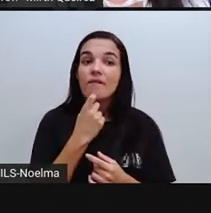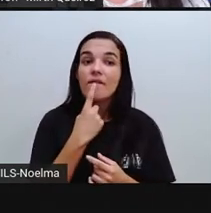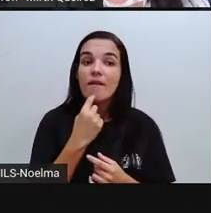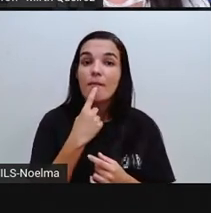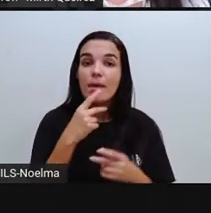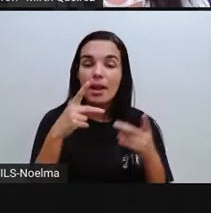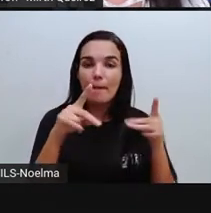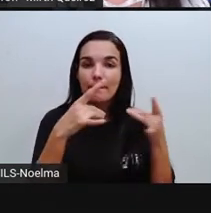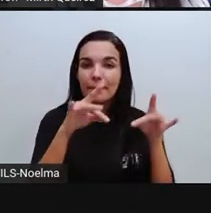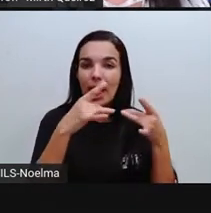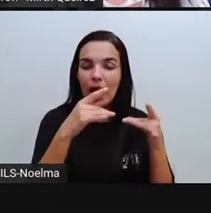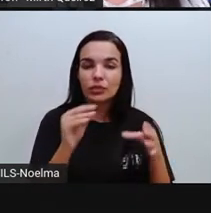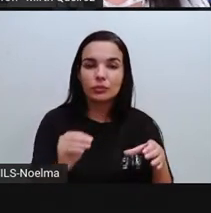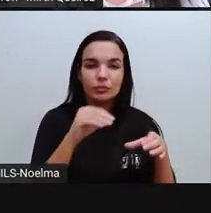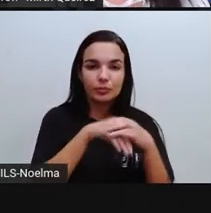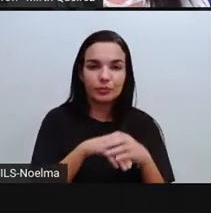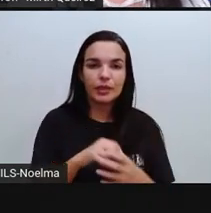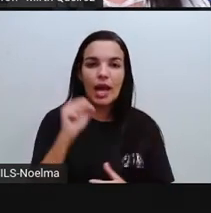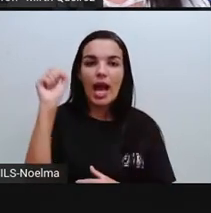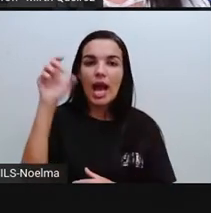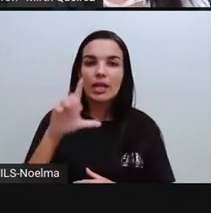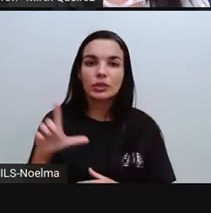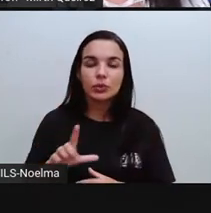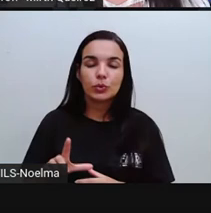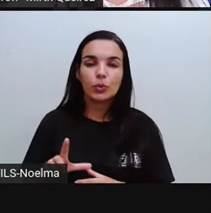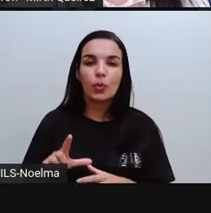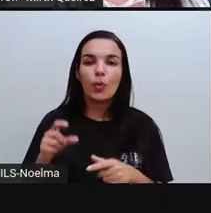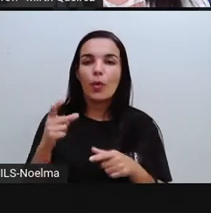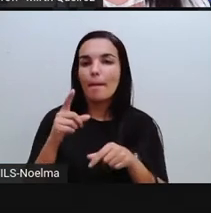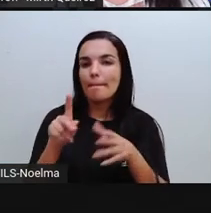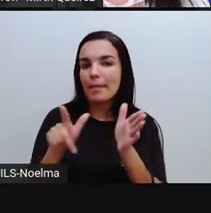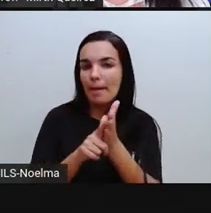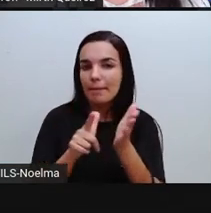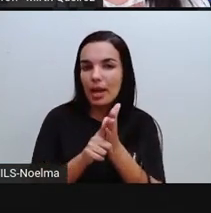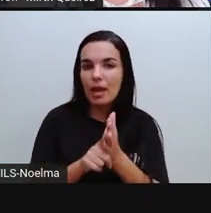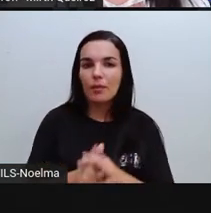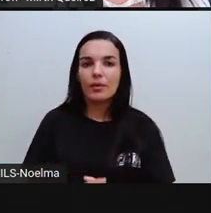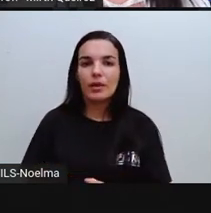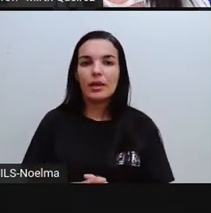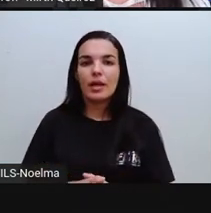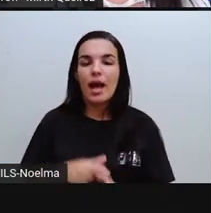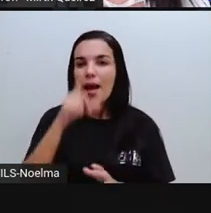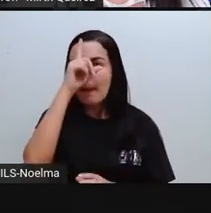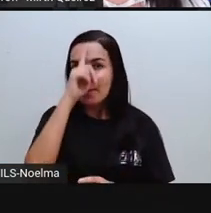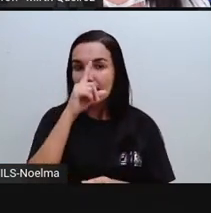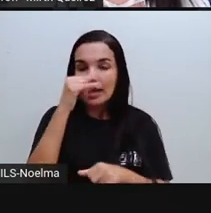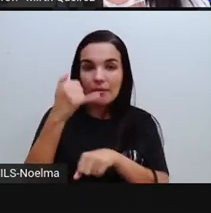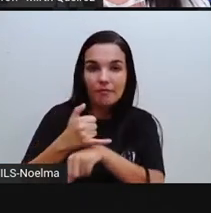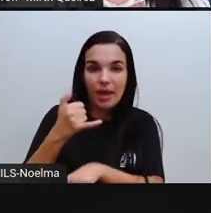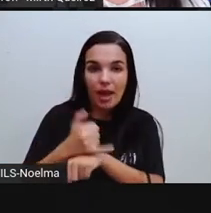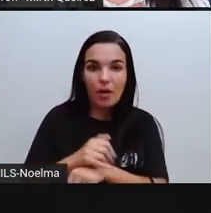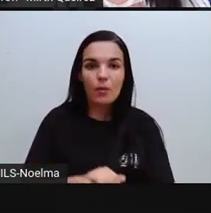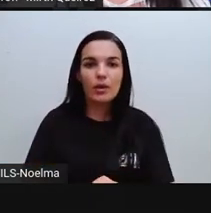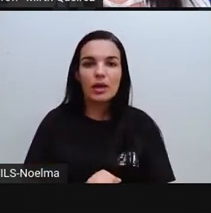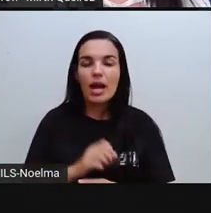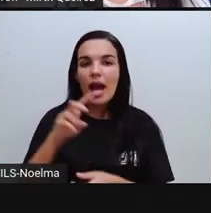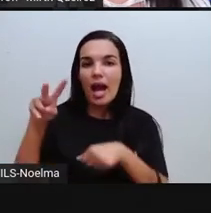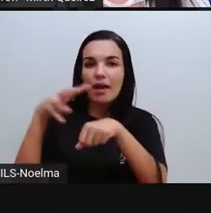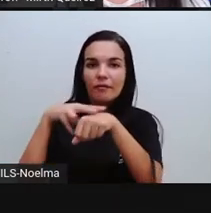Plásticos, a lixeira de vermelho, a lixeira azul, papéis, amarela, metais,